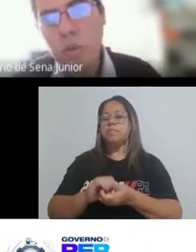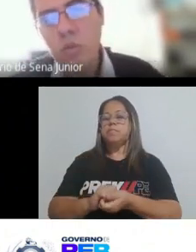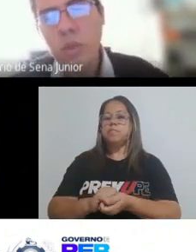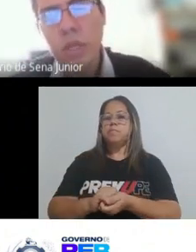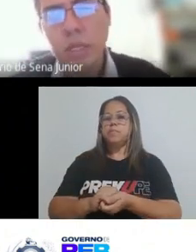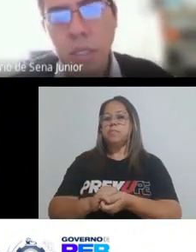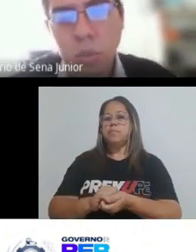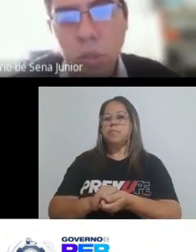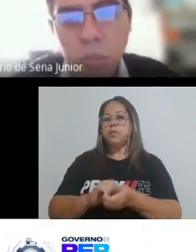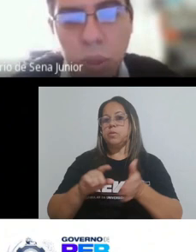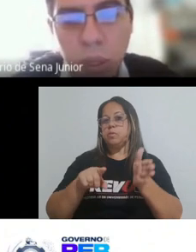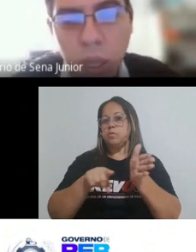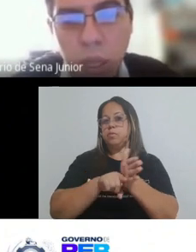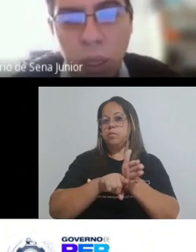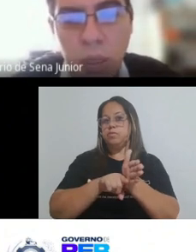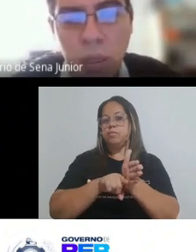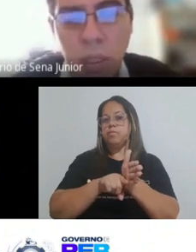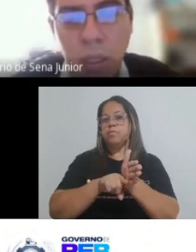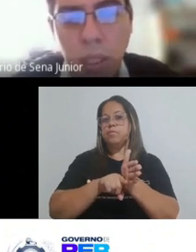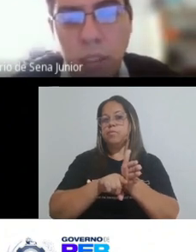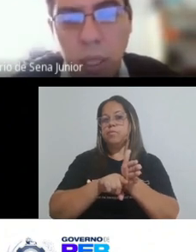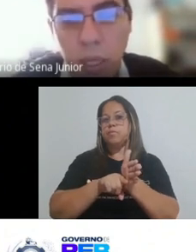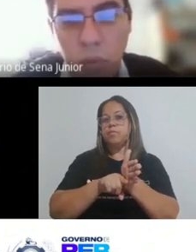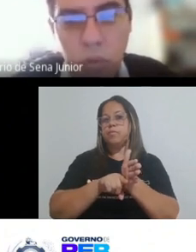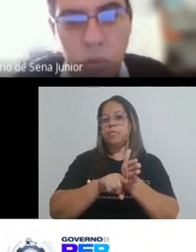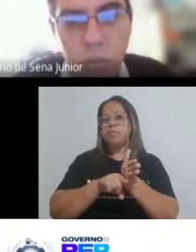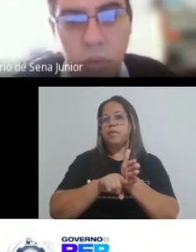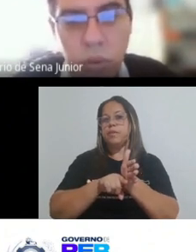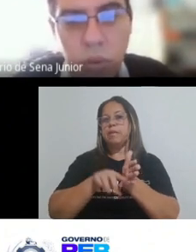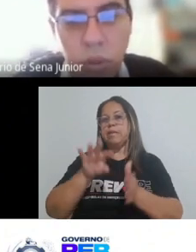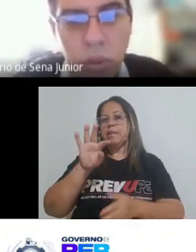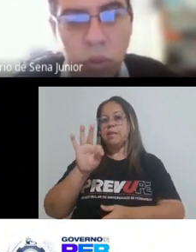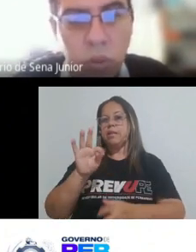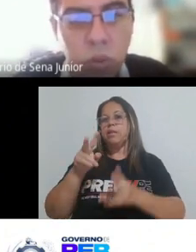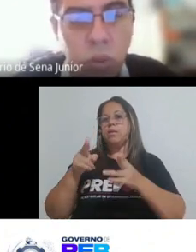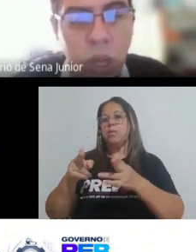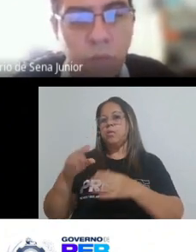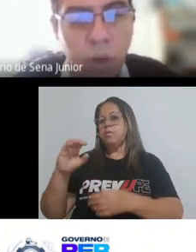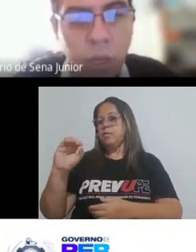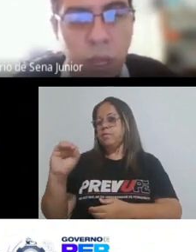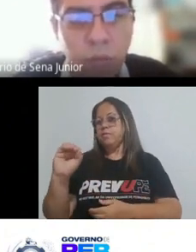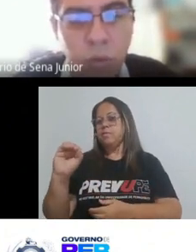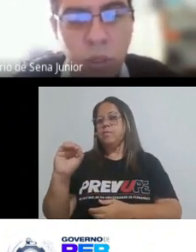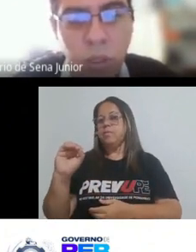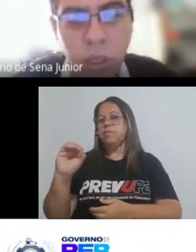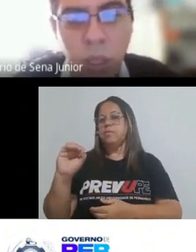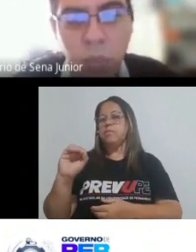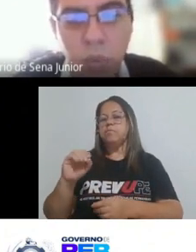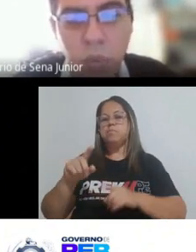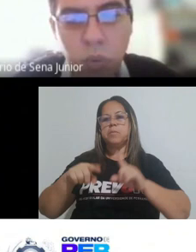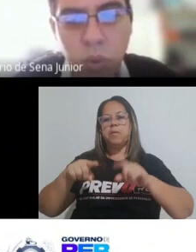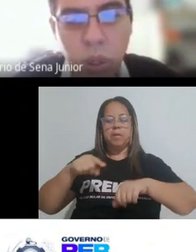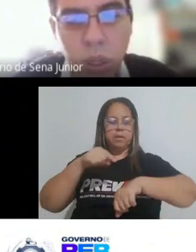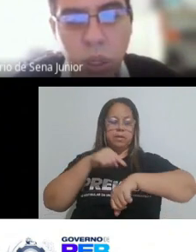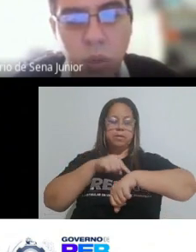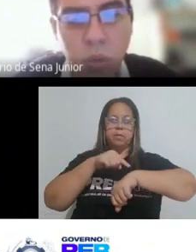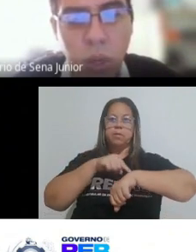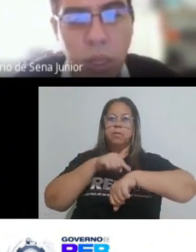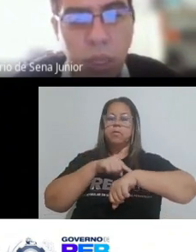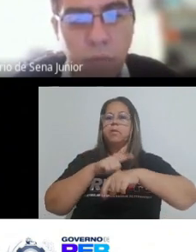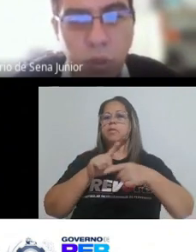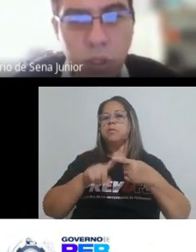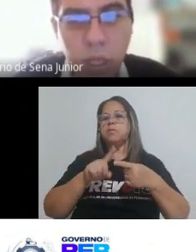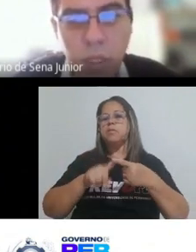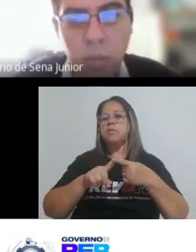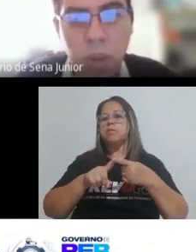subtração de T0, a variável tempo, e no